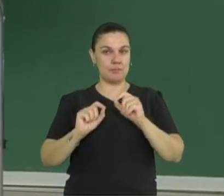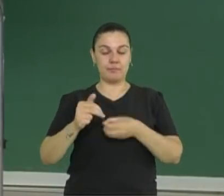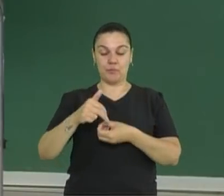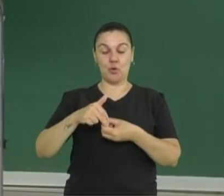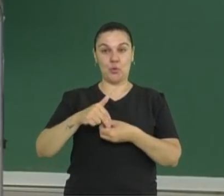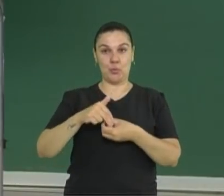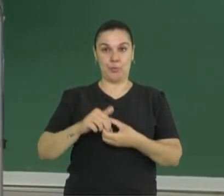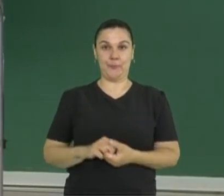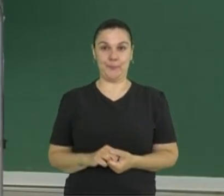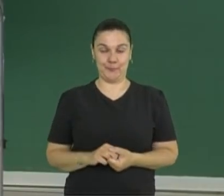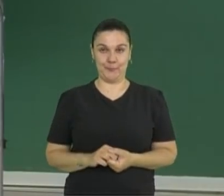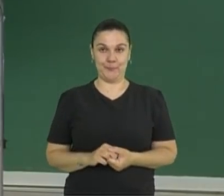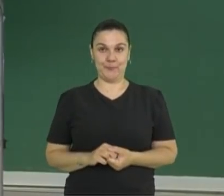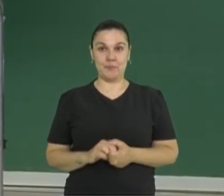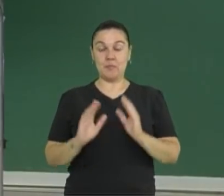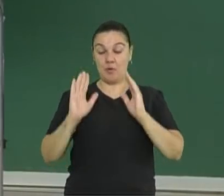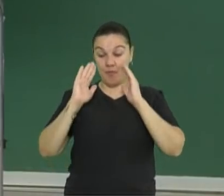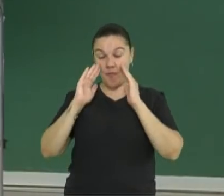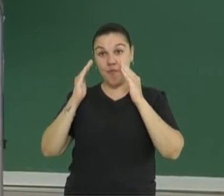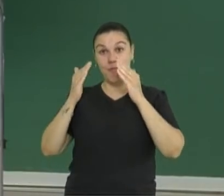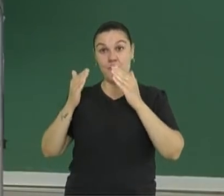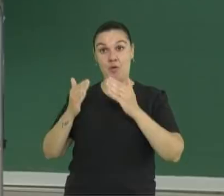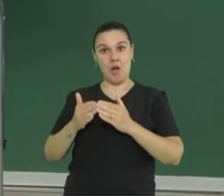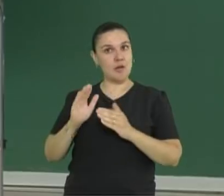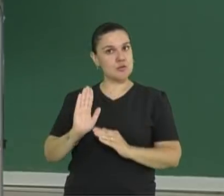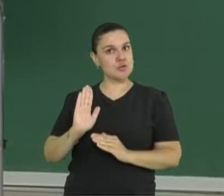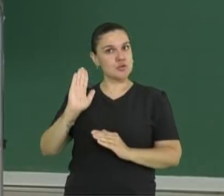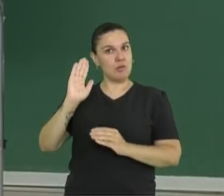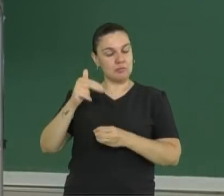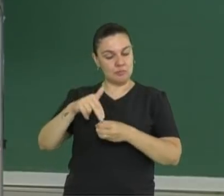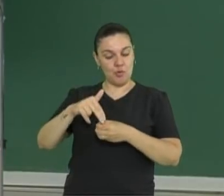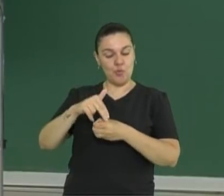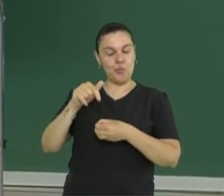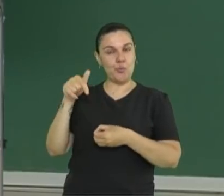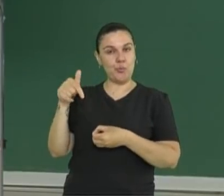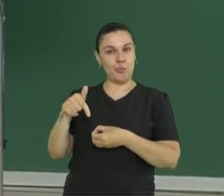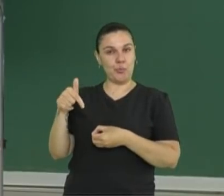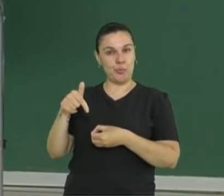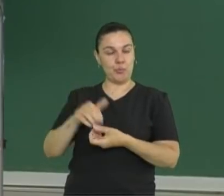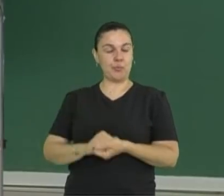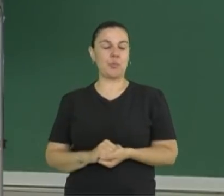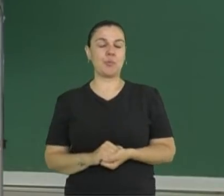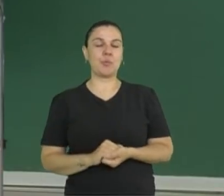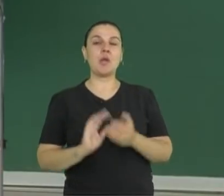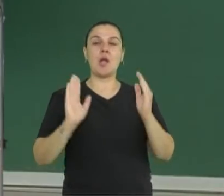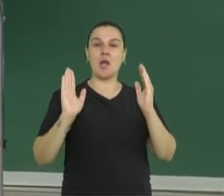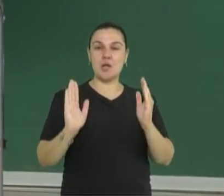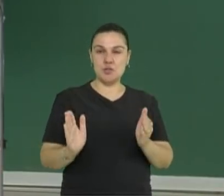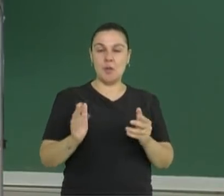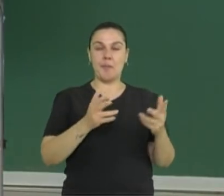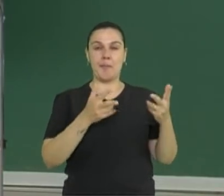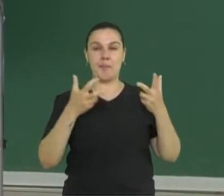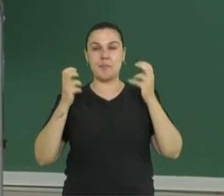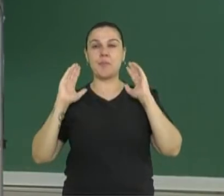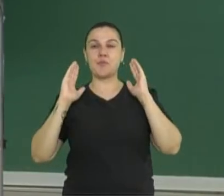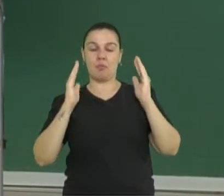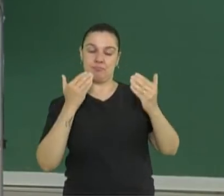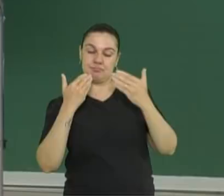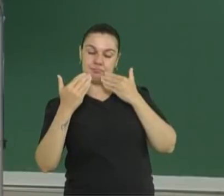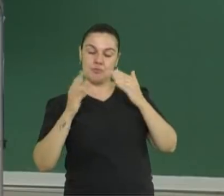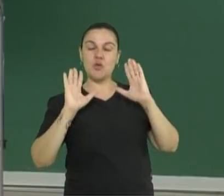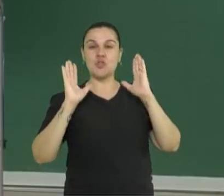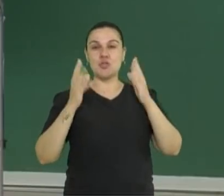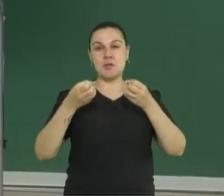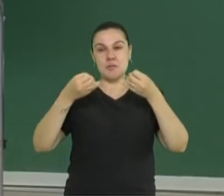núcleo. Nós vamos falar somente do núcleo da célula. A gente já percebeu e a gente já está conversando que nós falamos